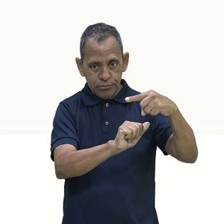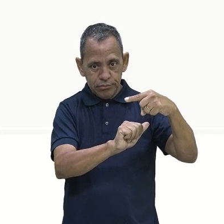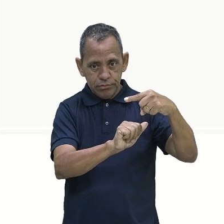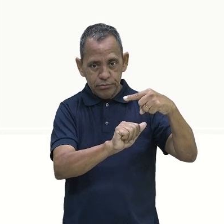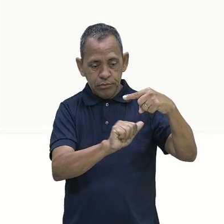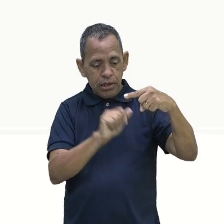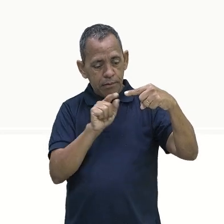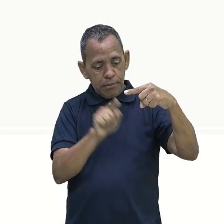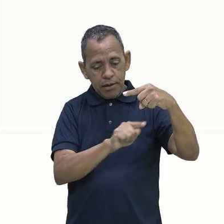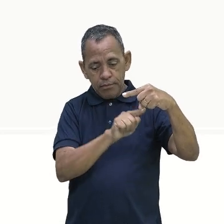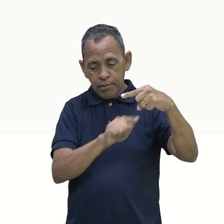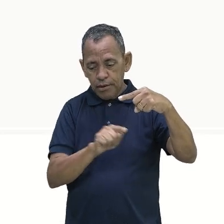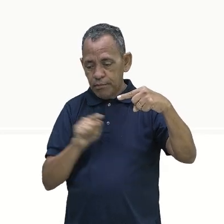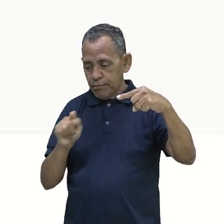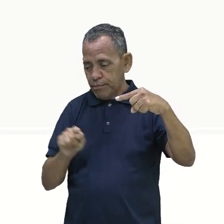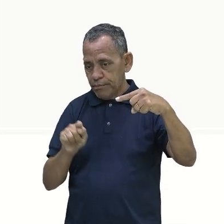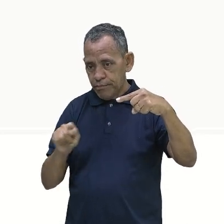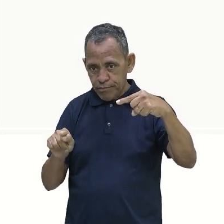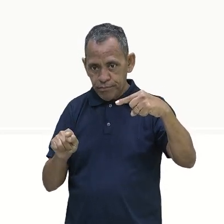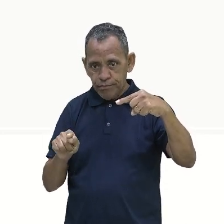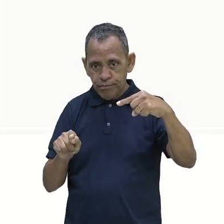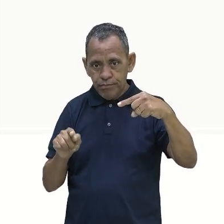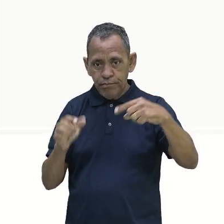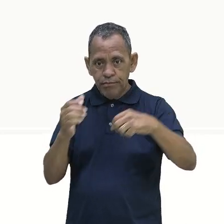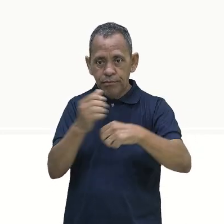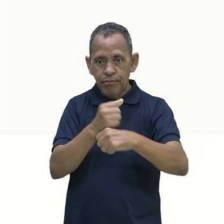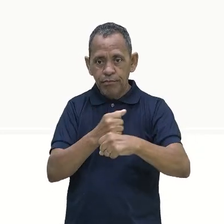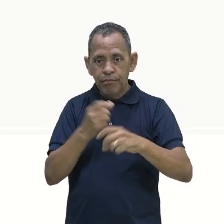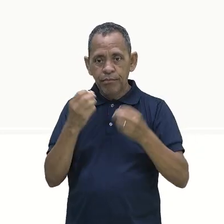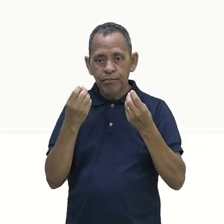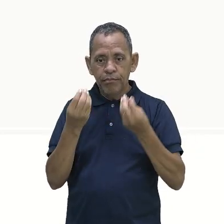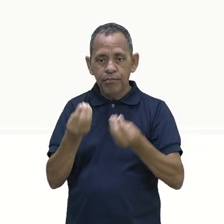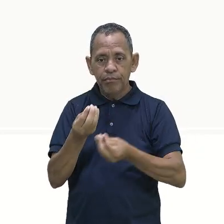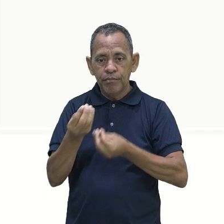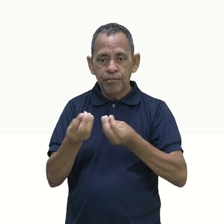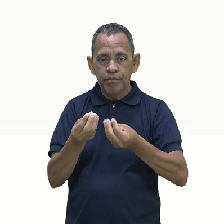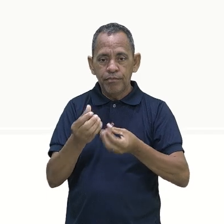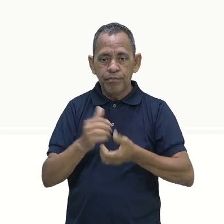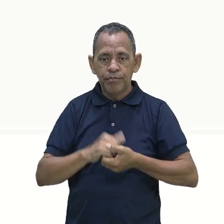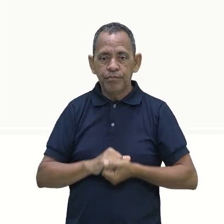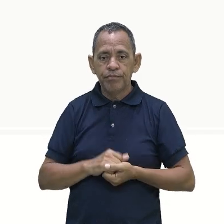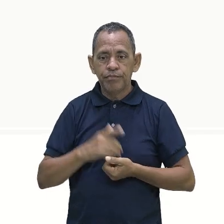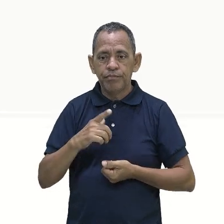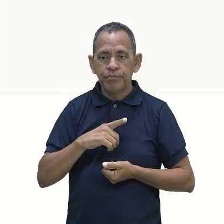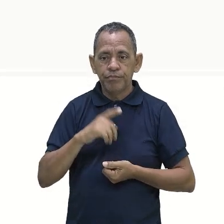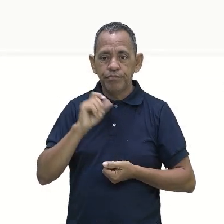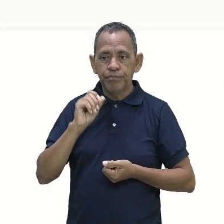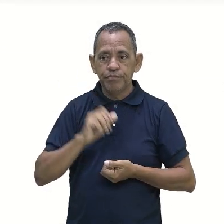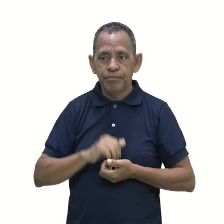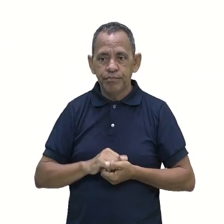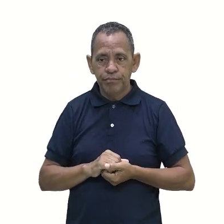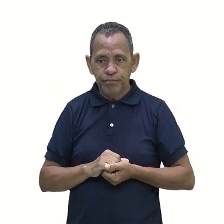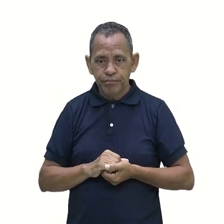cancelar, ó, que resulta em... Aí você tem